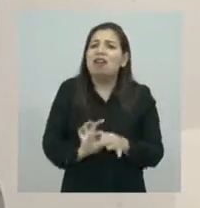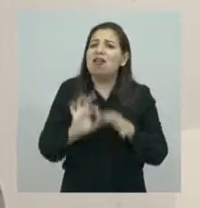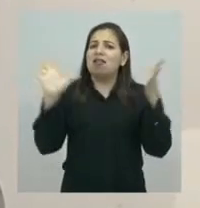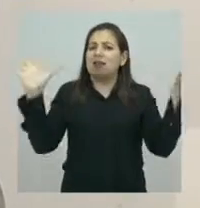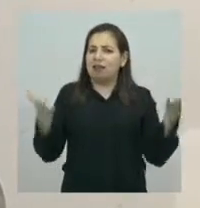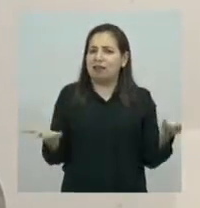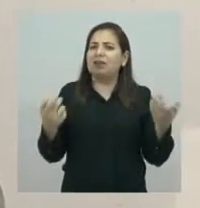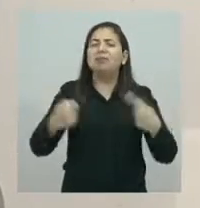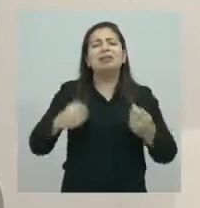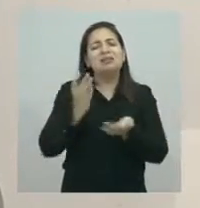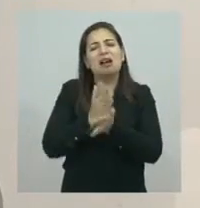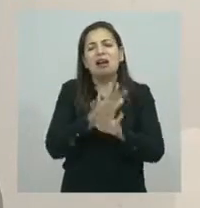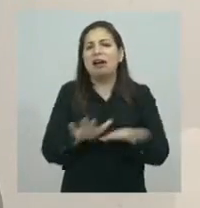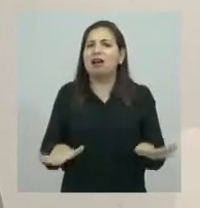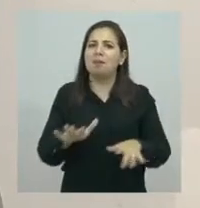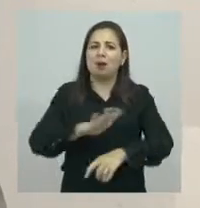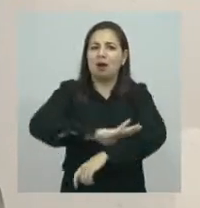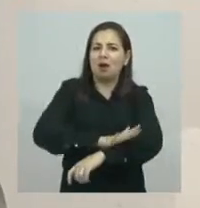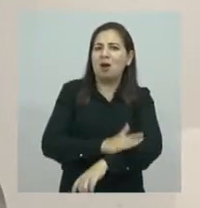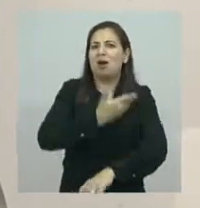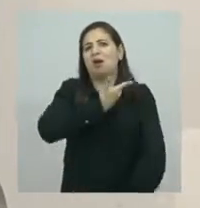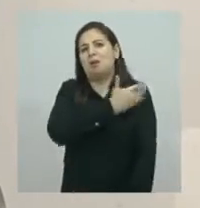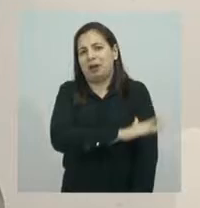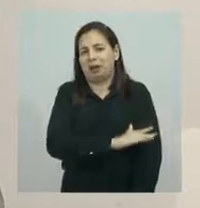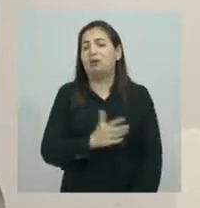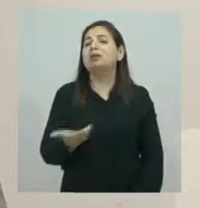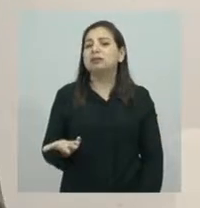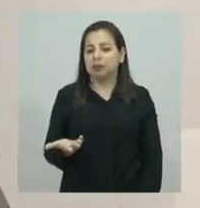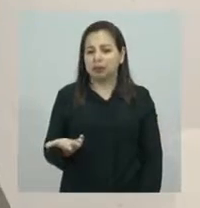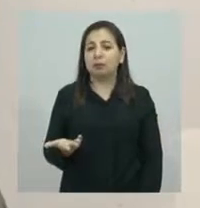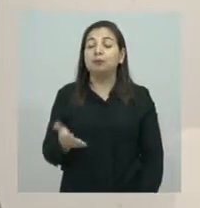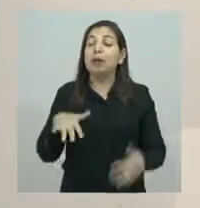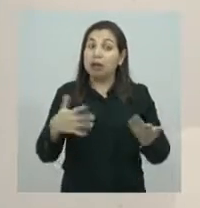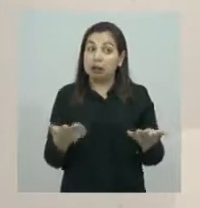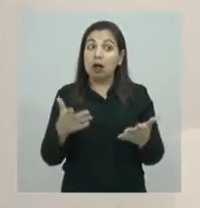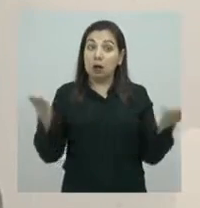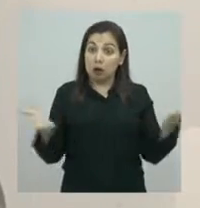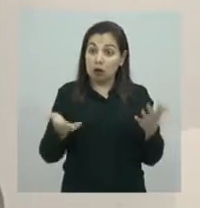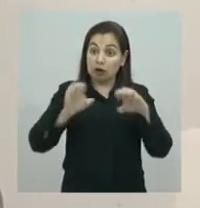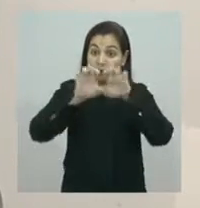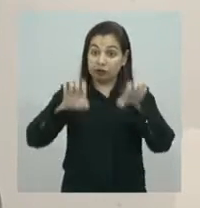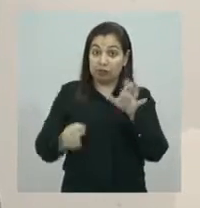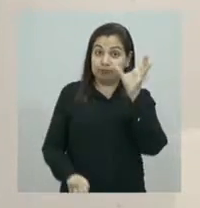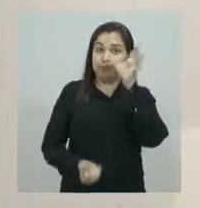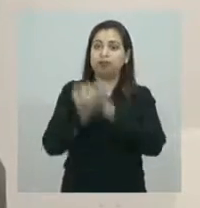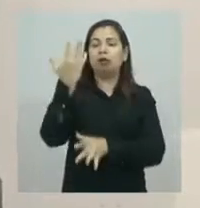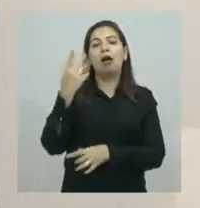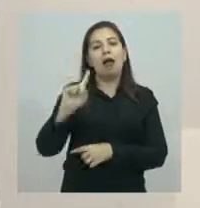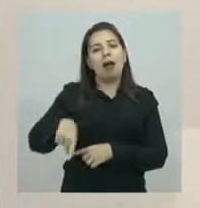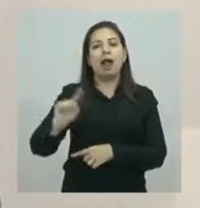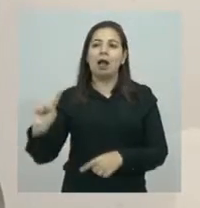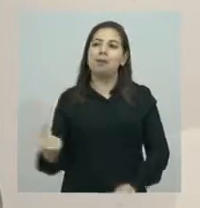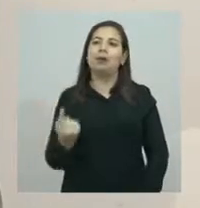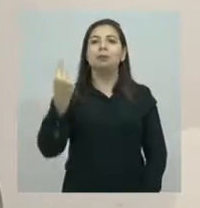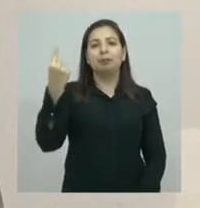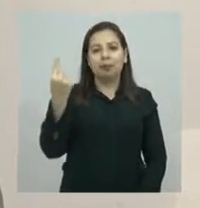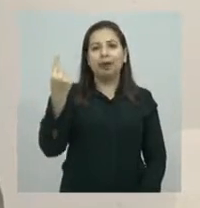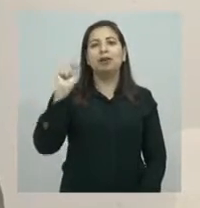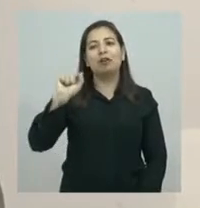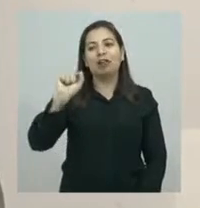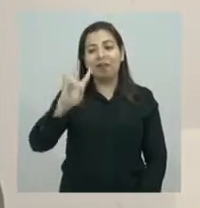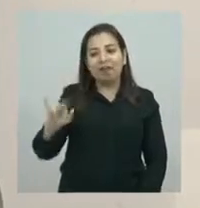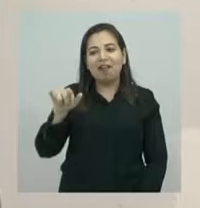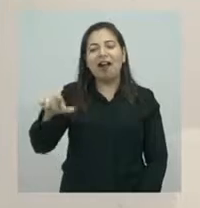esse preconceito. E a regulamentação desse estatuto é o primeiro passo, mesmo como você está se referindo. Eu tenho certeza que Fortaleza vai dar um